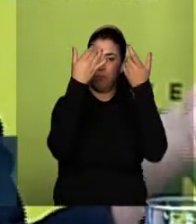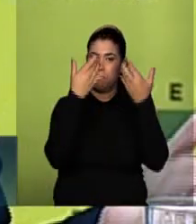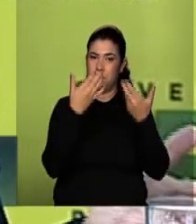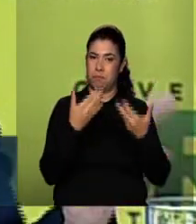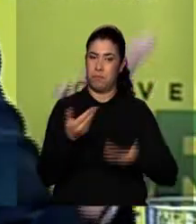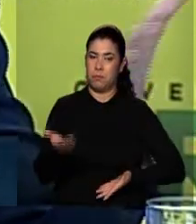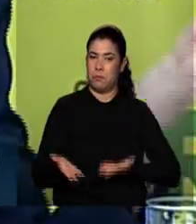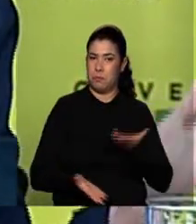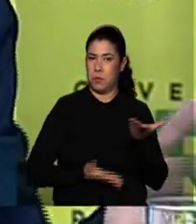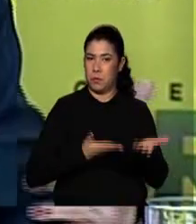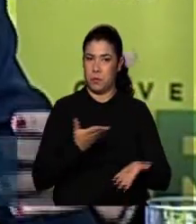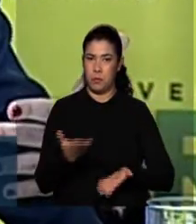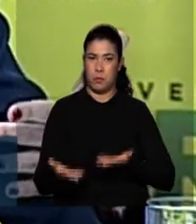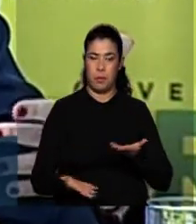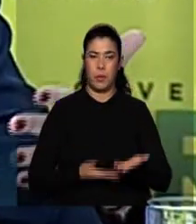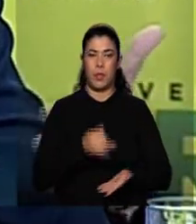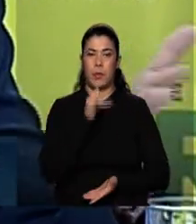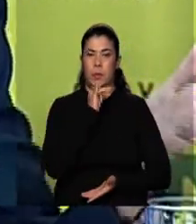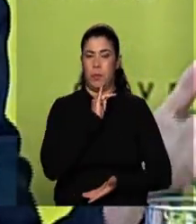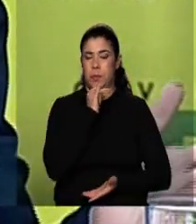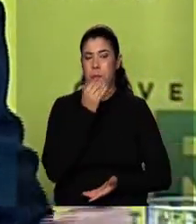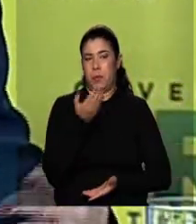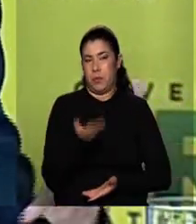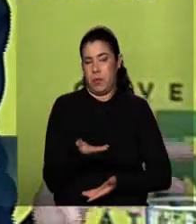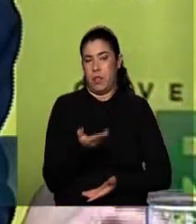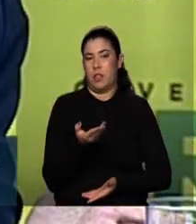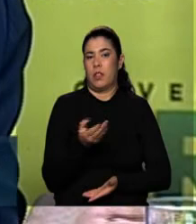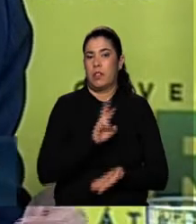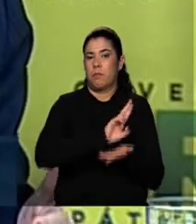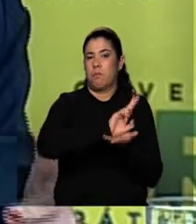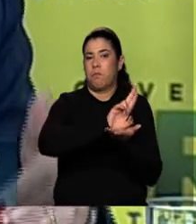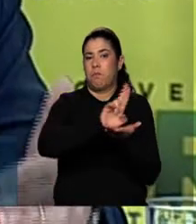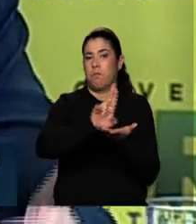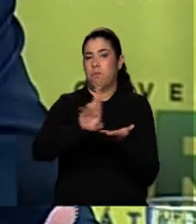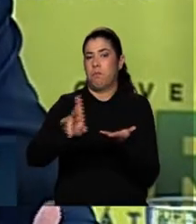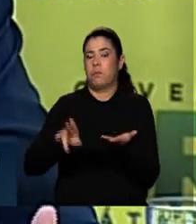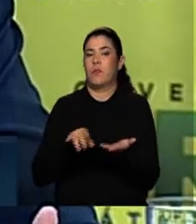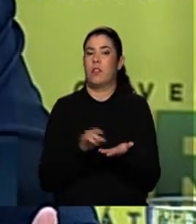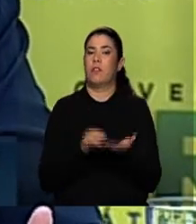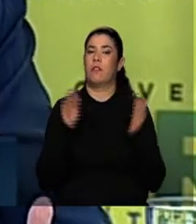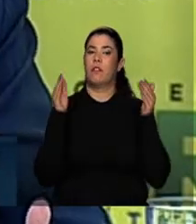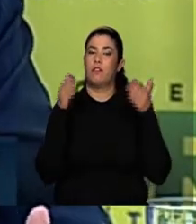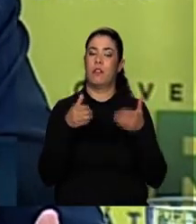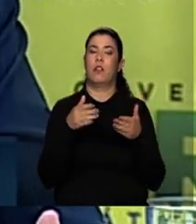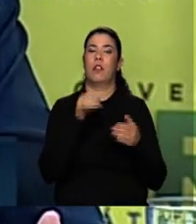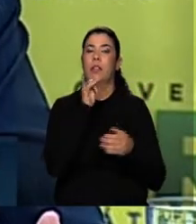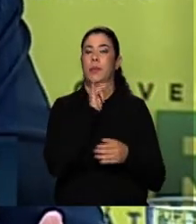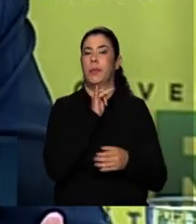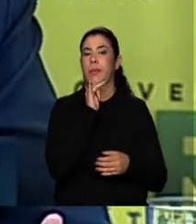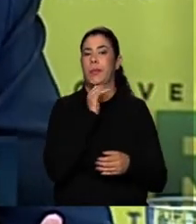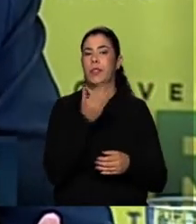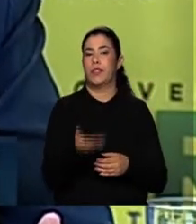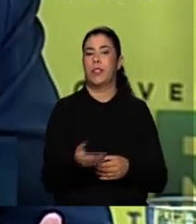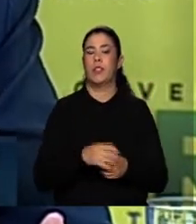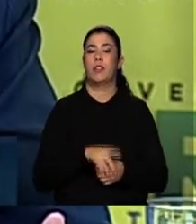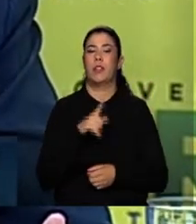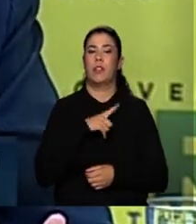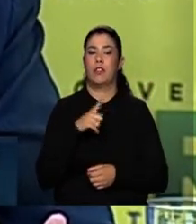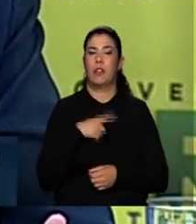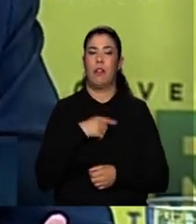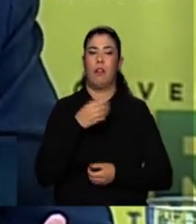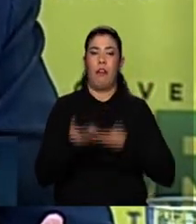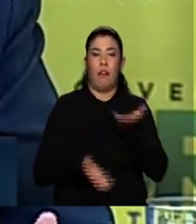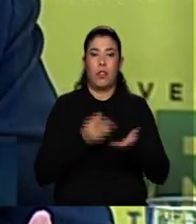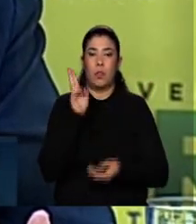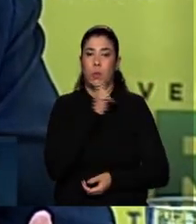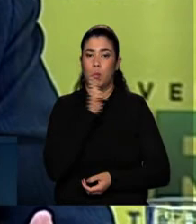esses serviços, né, de forma bastante plural. Assim, precisa ter... pronto-socorro, mas precisa